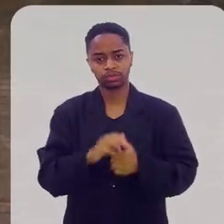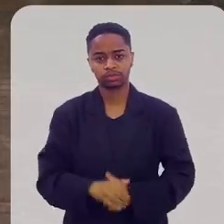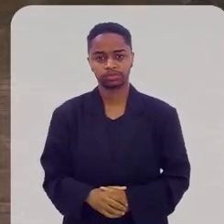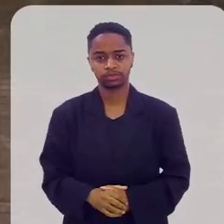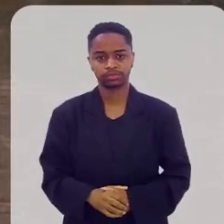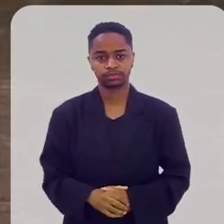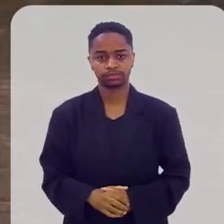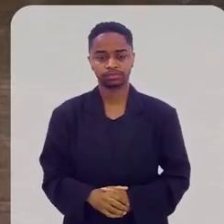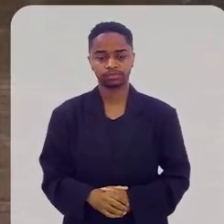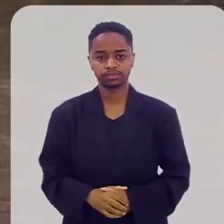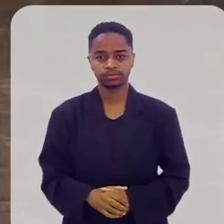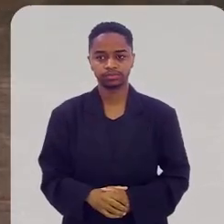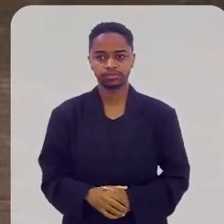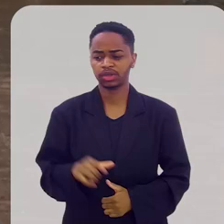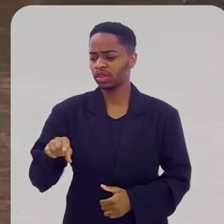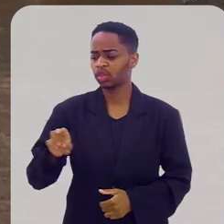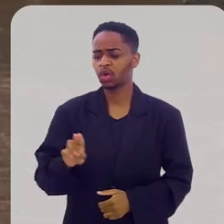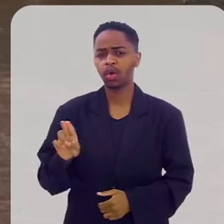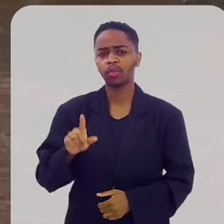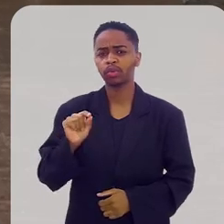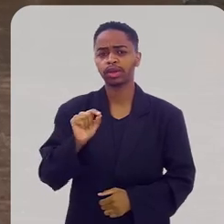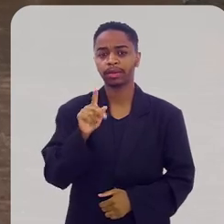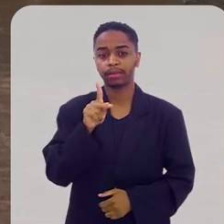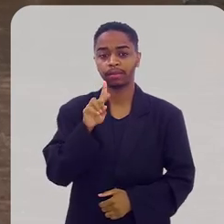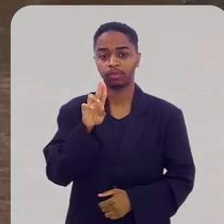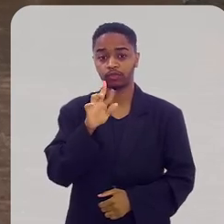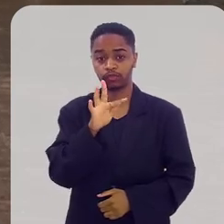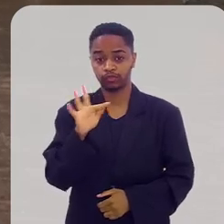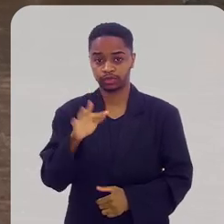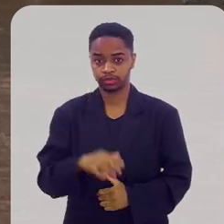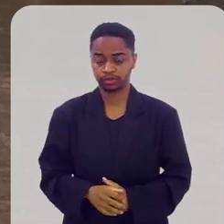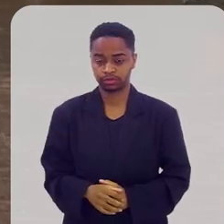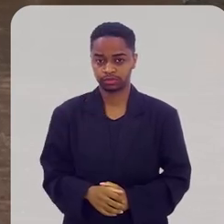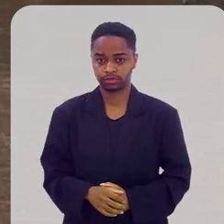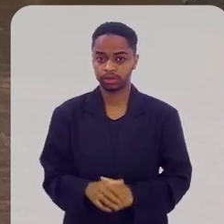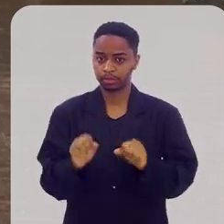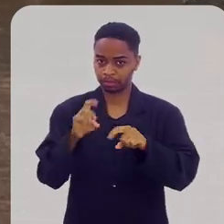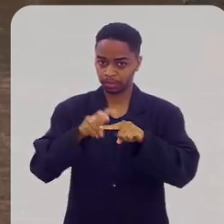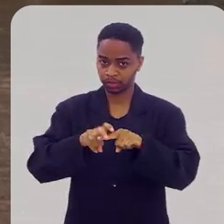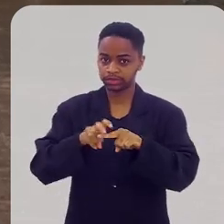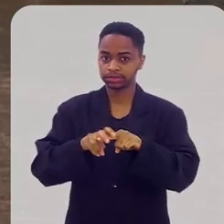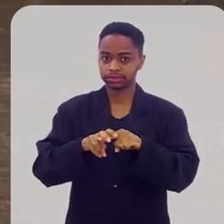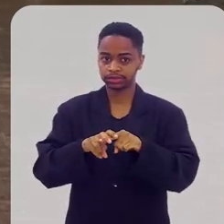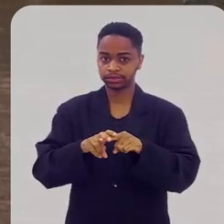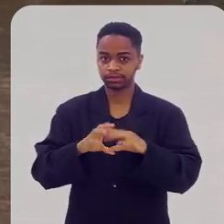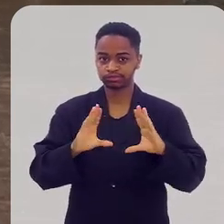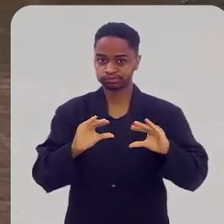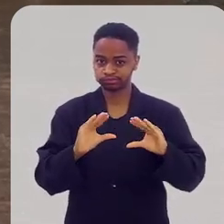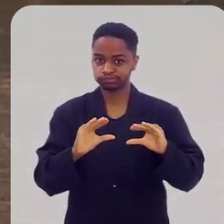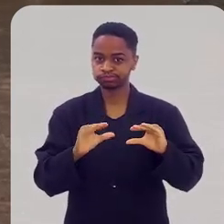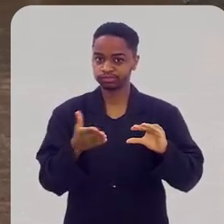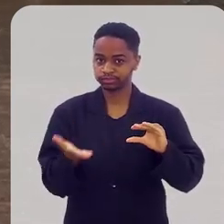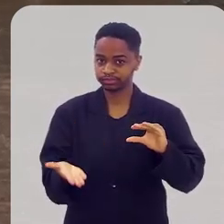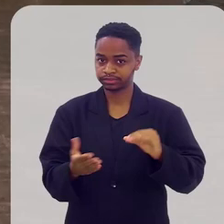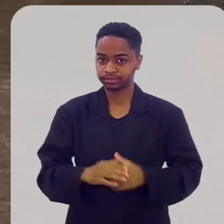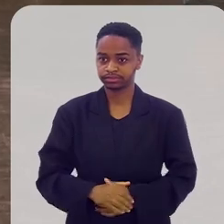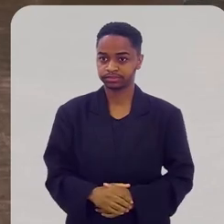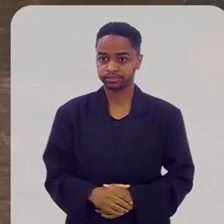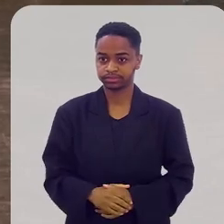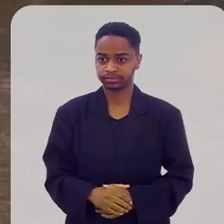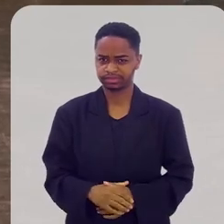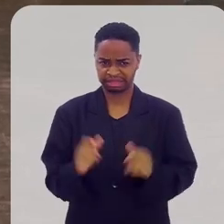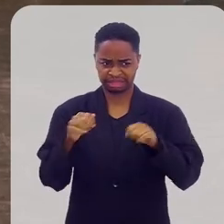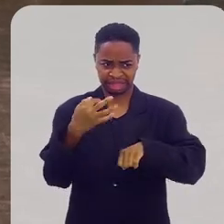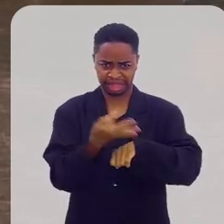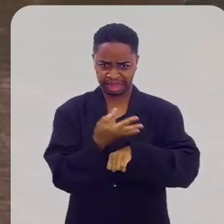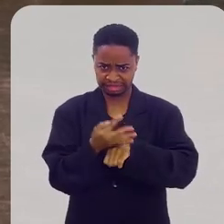nosso... Como é o nome disso, gente? Puff. É nosso puff do coração aberto. Puff bom, me aguentou, tá